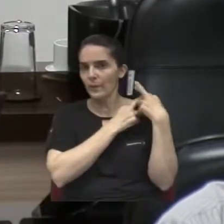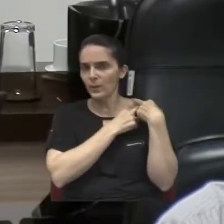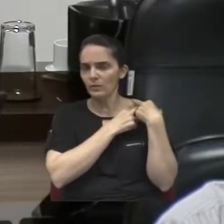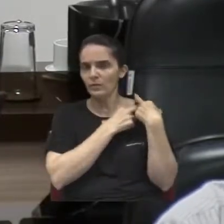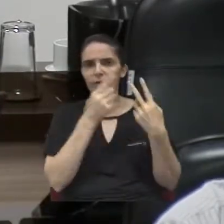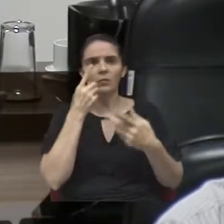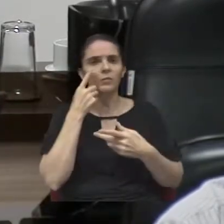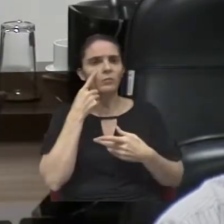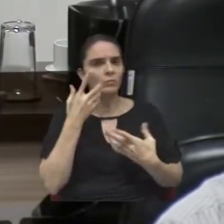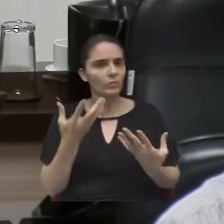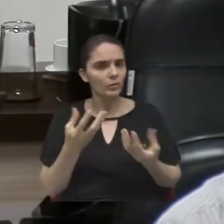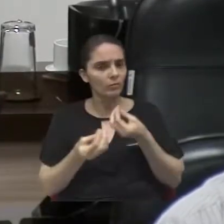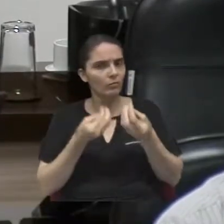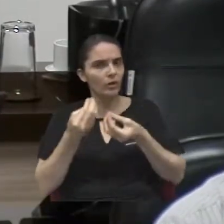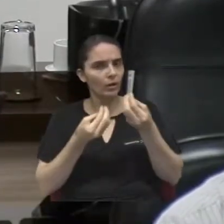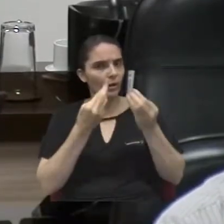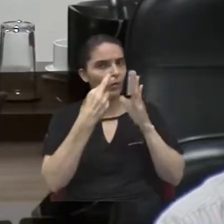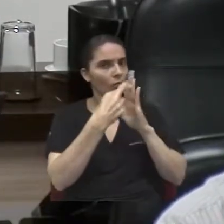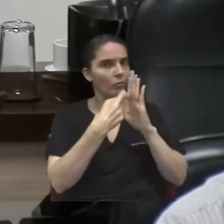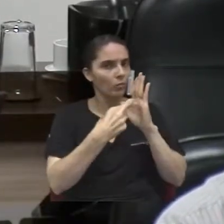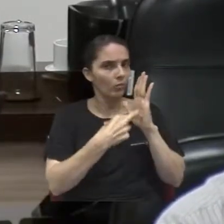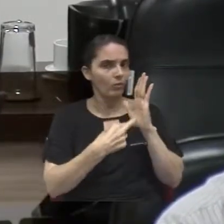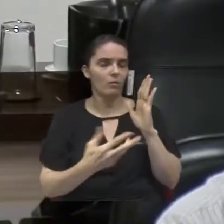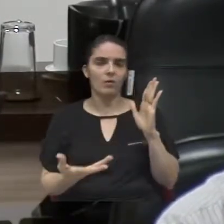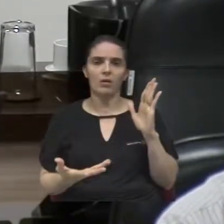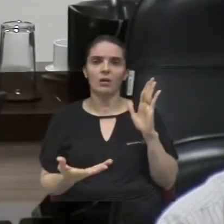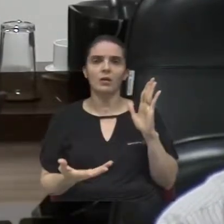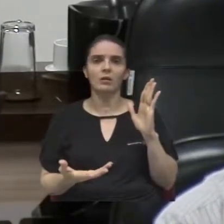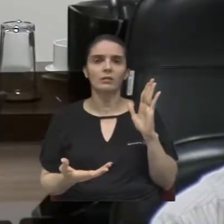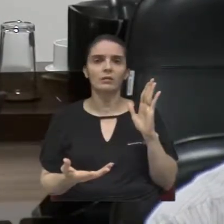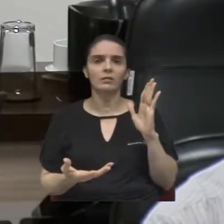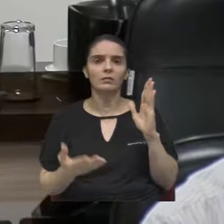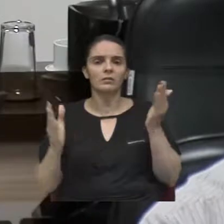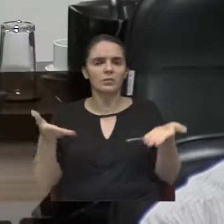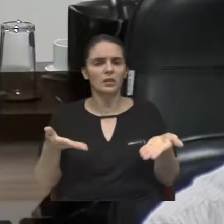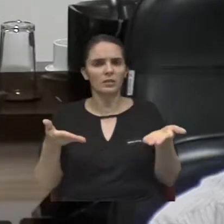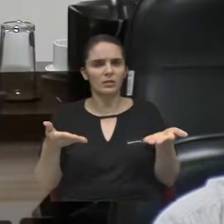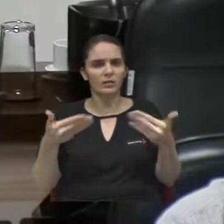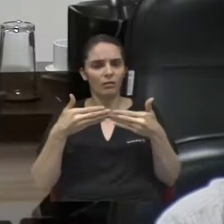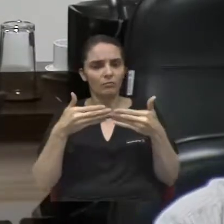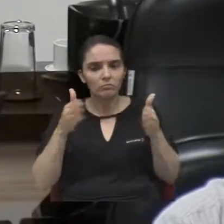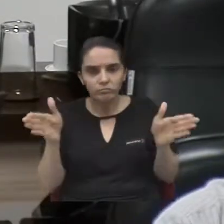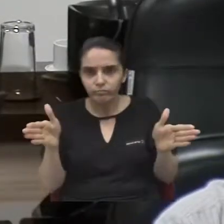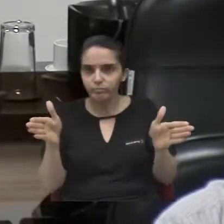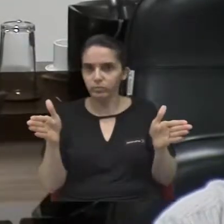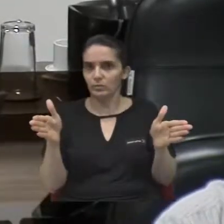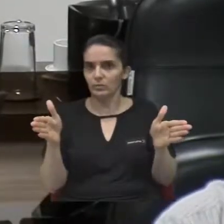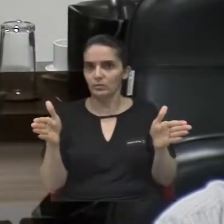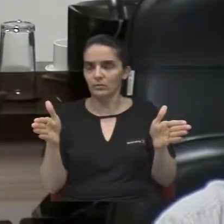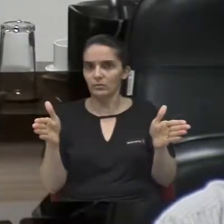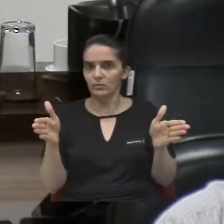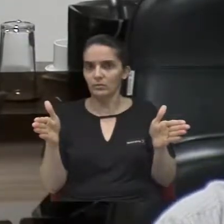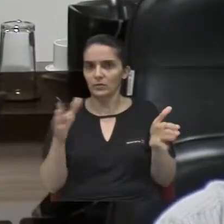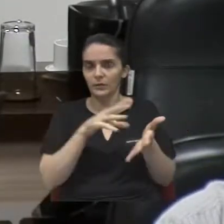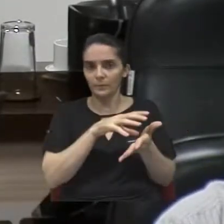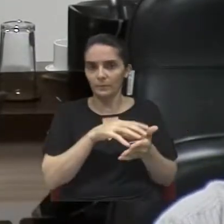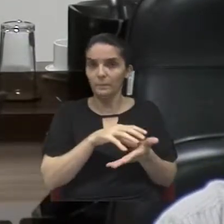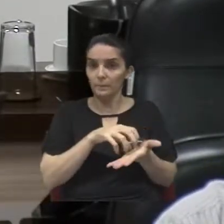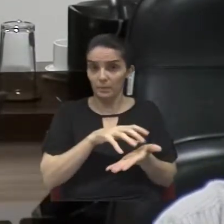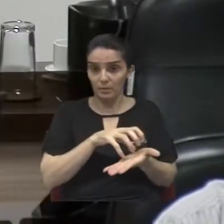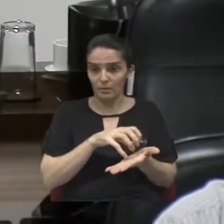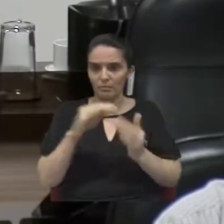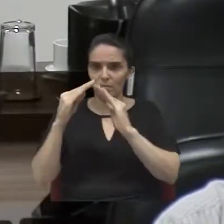verificar quais seriam esses critérios para que pudesse abrir as vagas em creches agora no período de março.